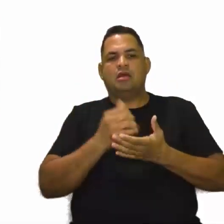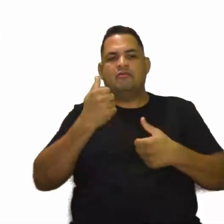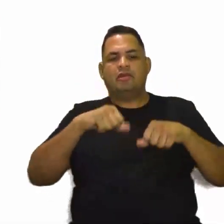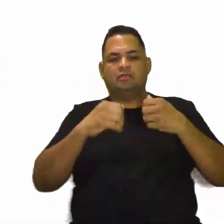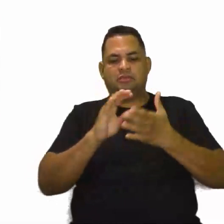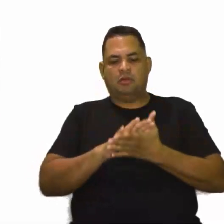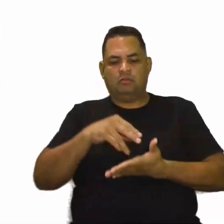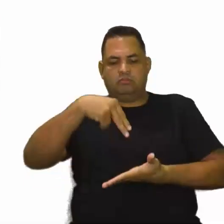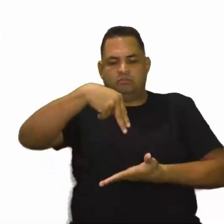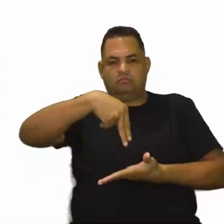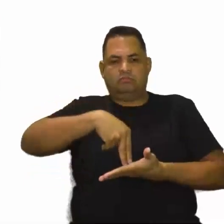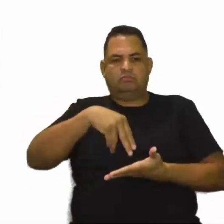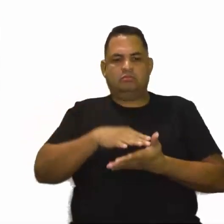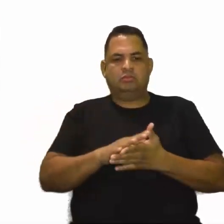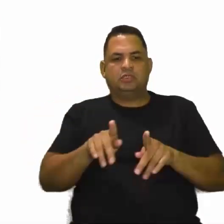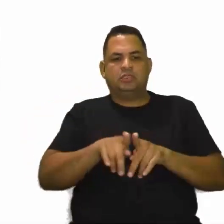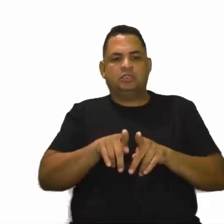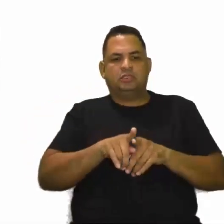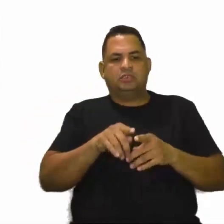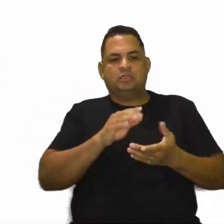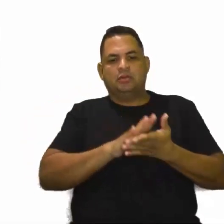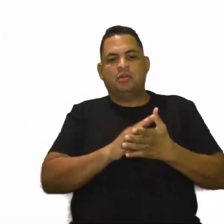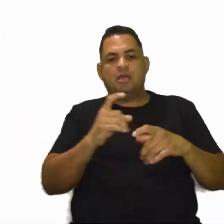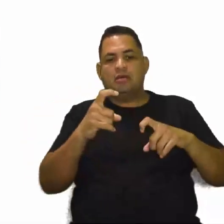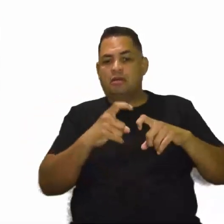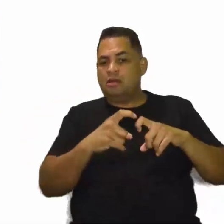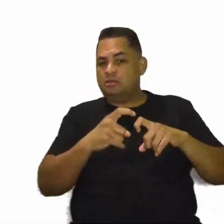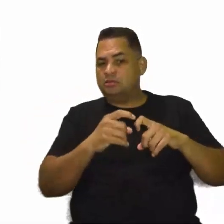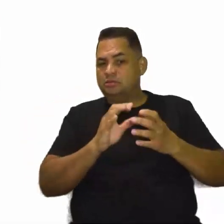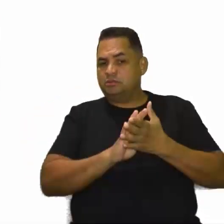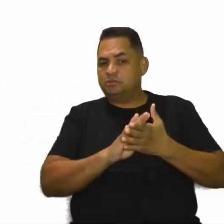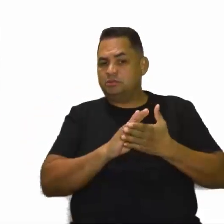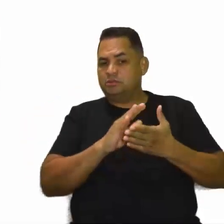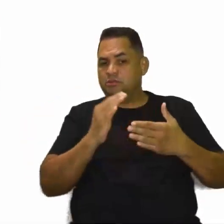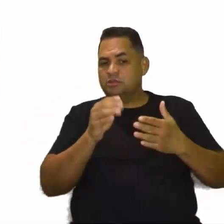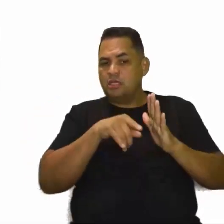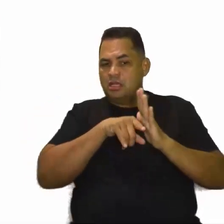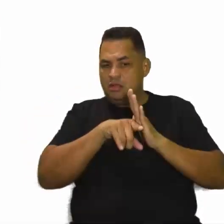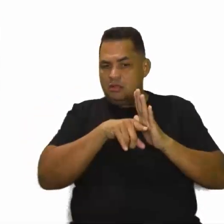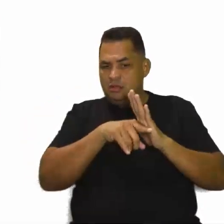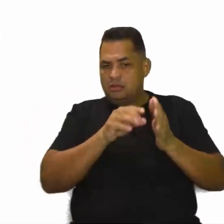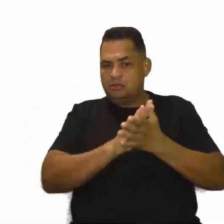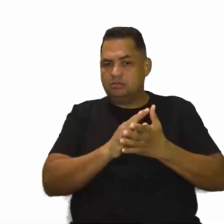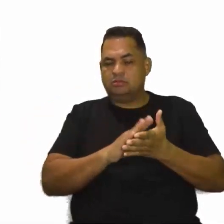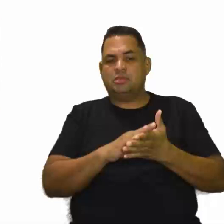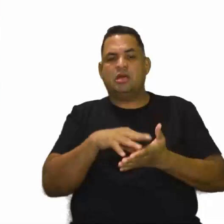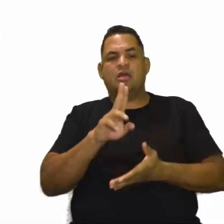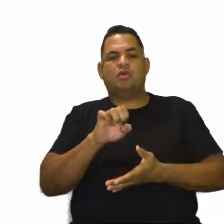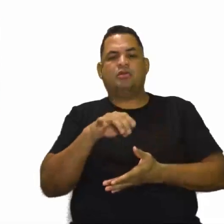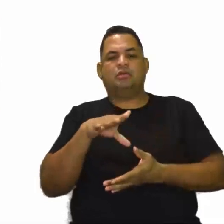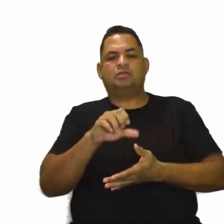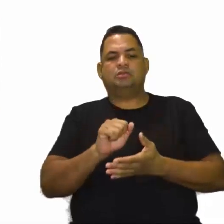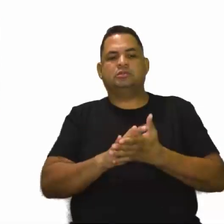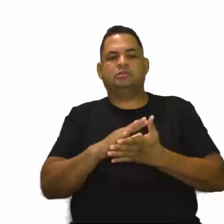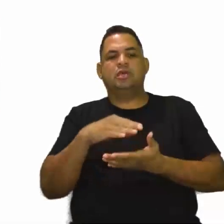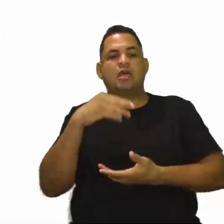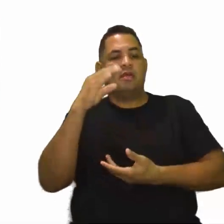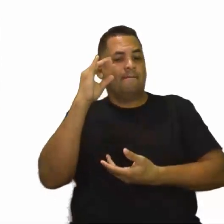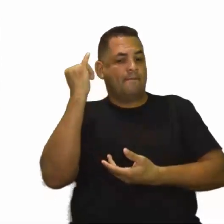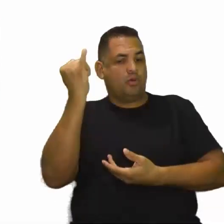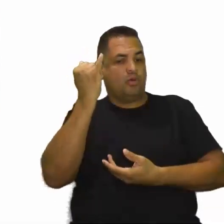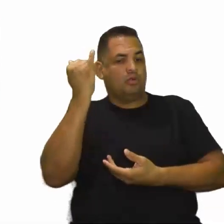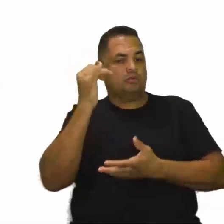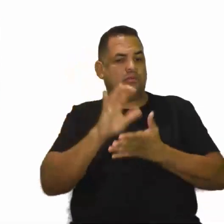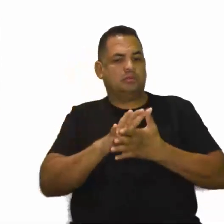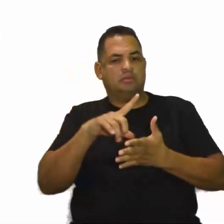e avaliação clínica e nutricional, como pontos aí sensíveis, pontos de atenção que eu